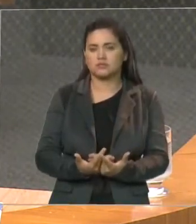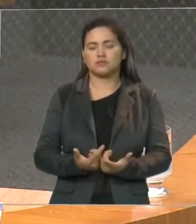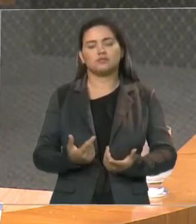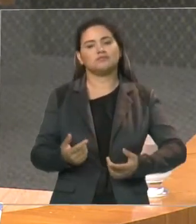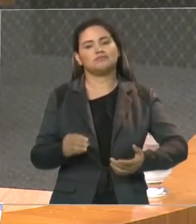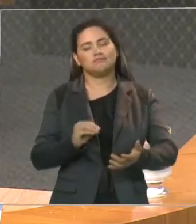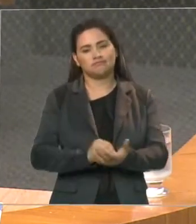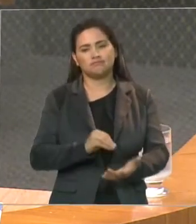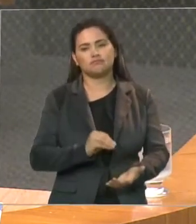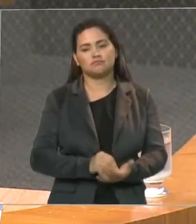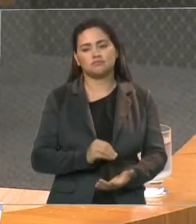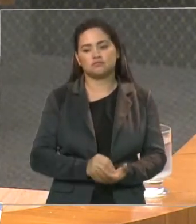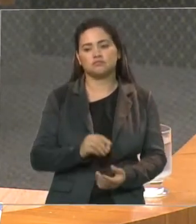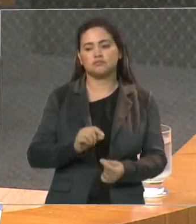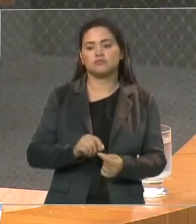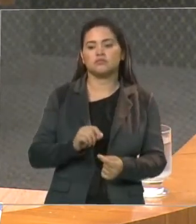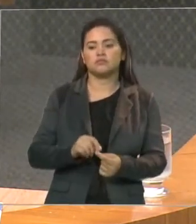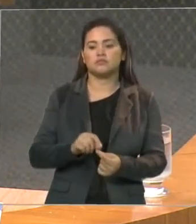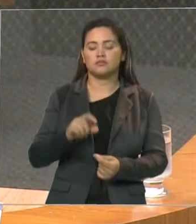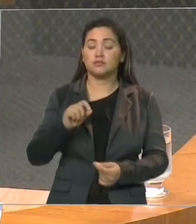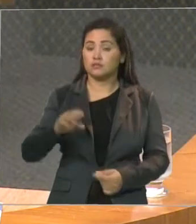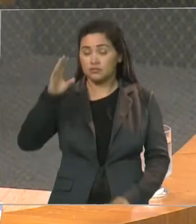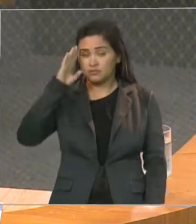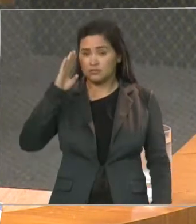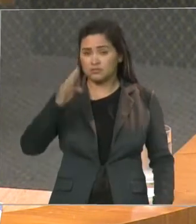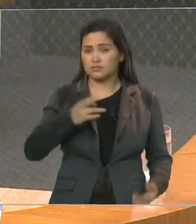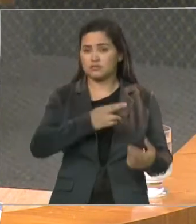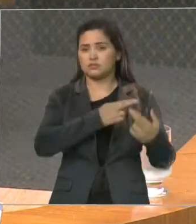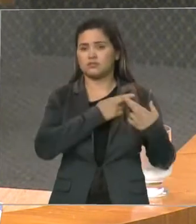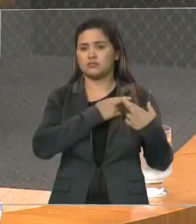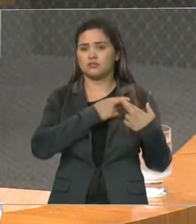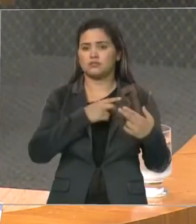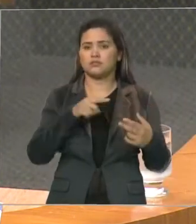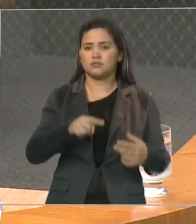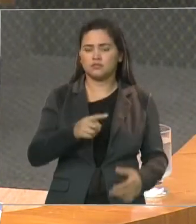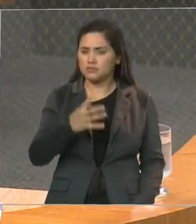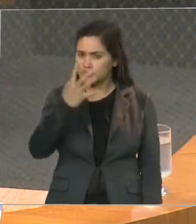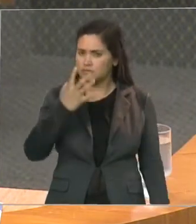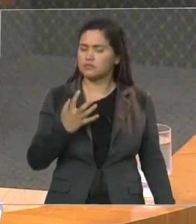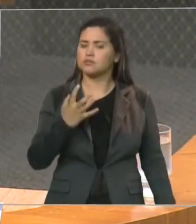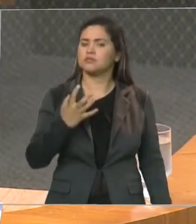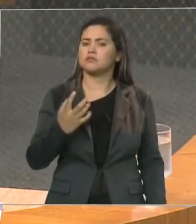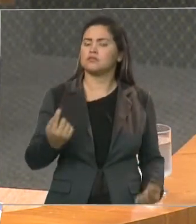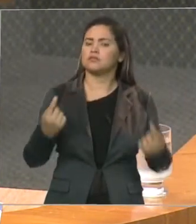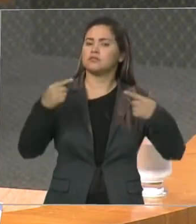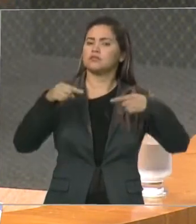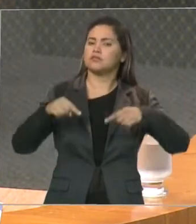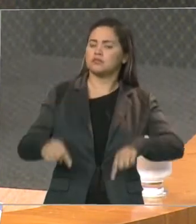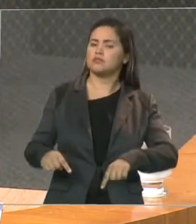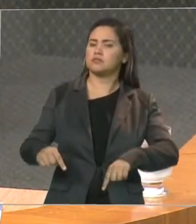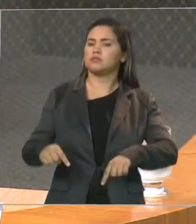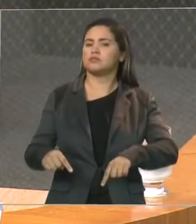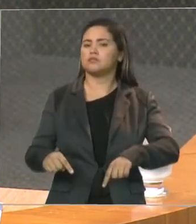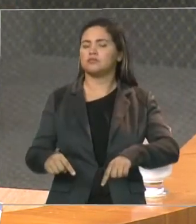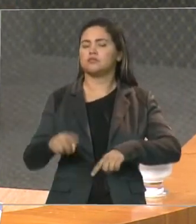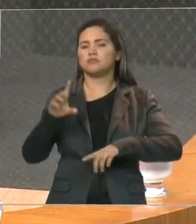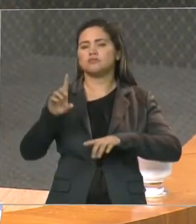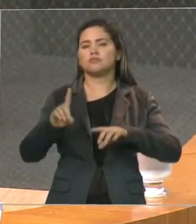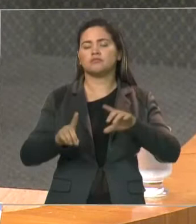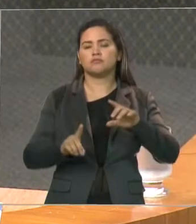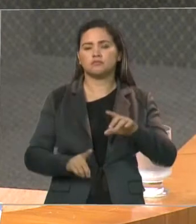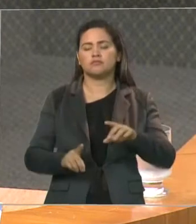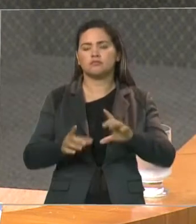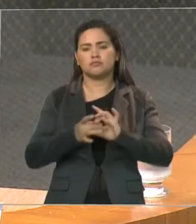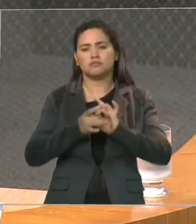Numa situação como essa grave, que atenta contra o Estado democrático de direito, a Assembleia tem a oportunidade de trazer